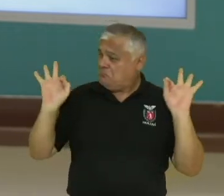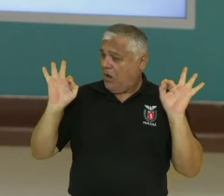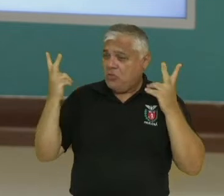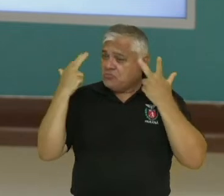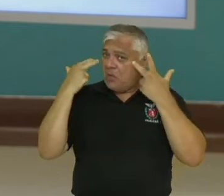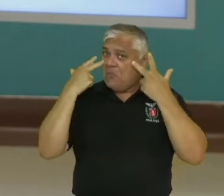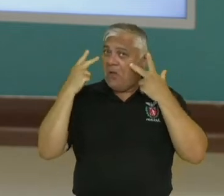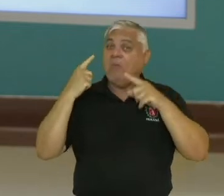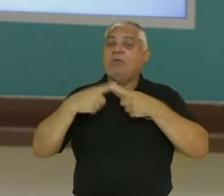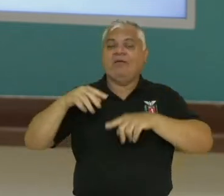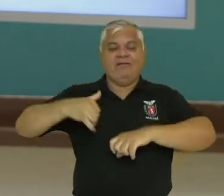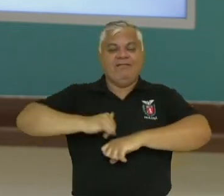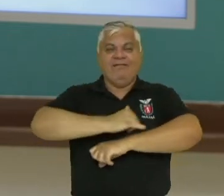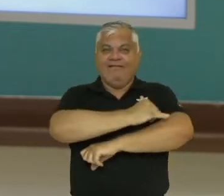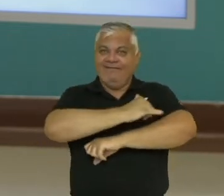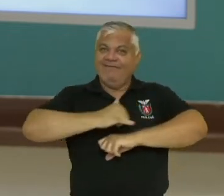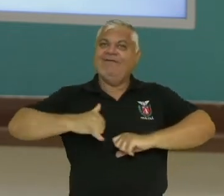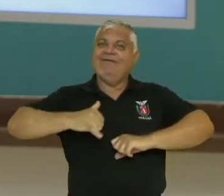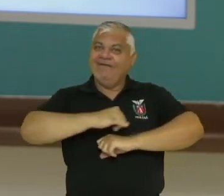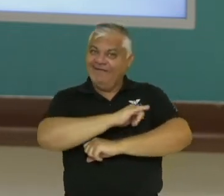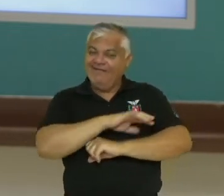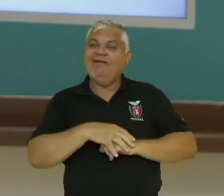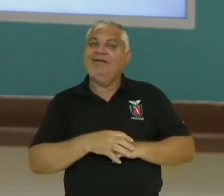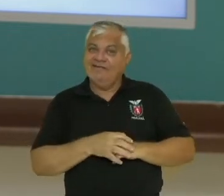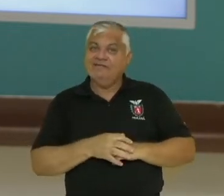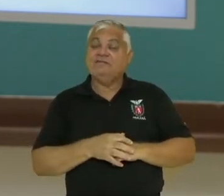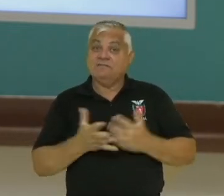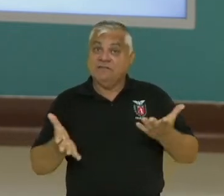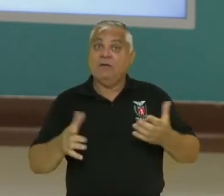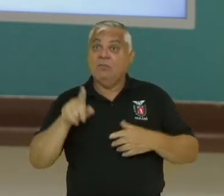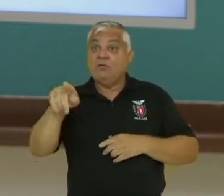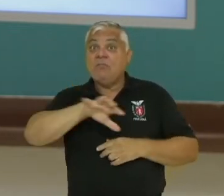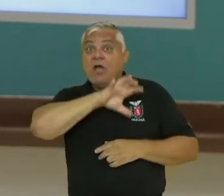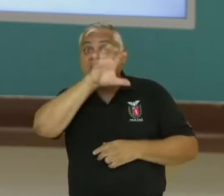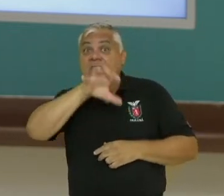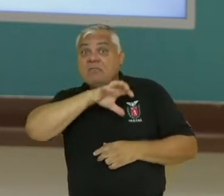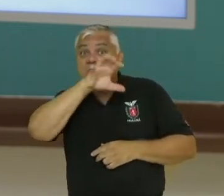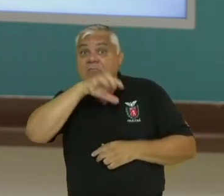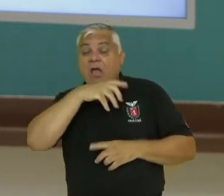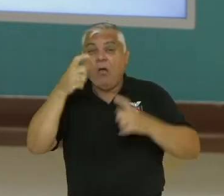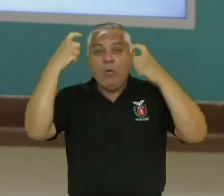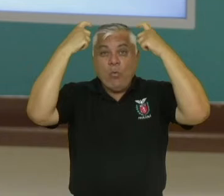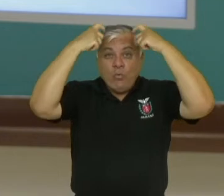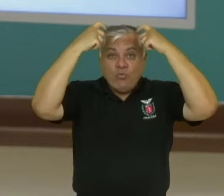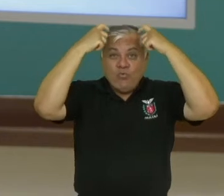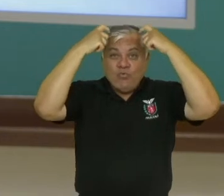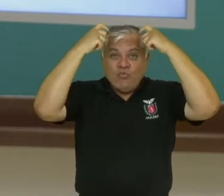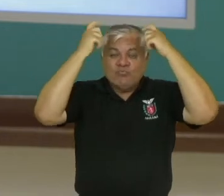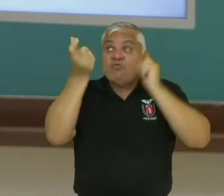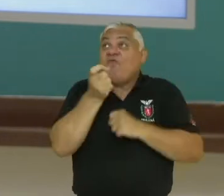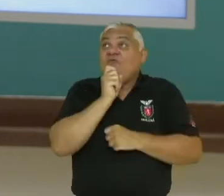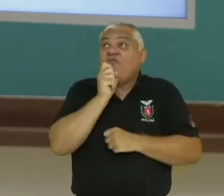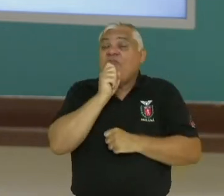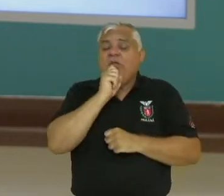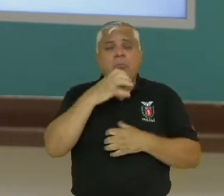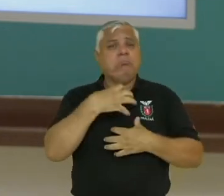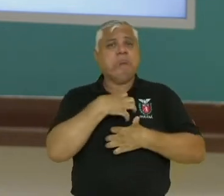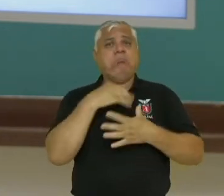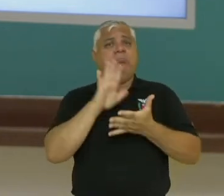aquelas pessoas ou aqueles organismos, no caso os mamíferos, como a gente viu ali o urso, que vive numa região muito fria.